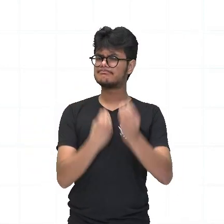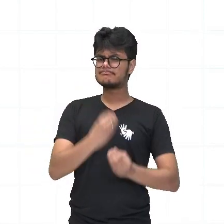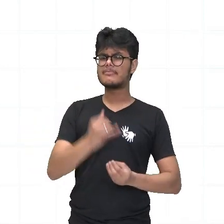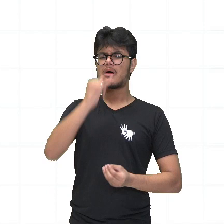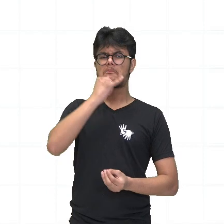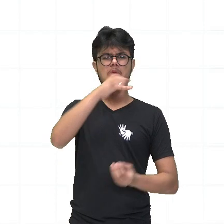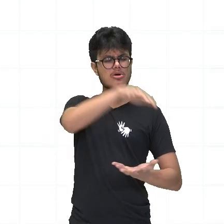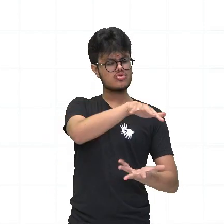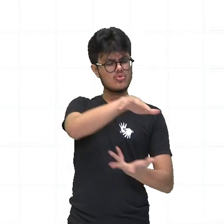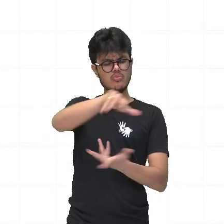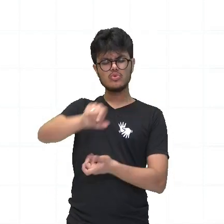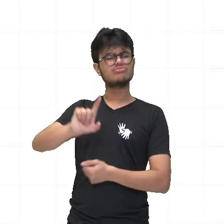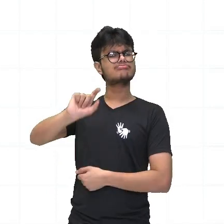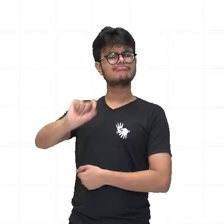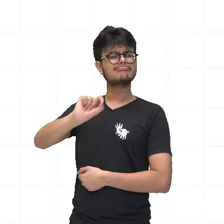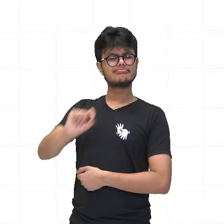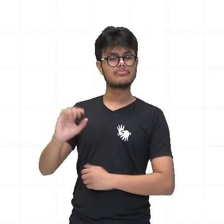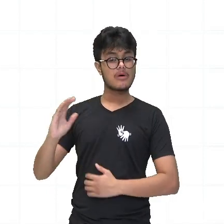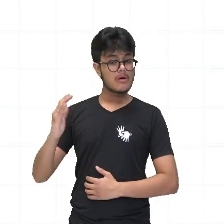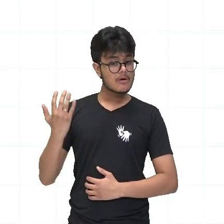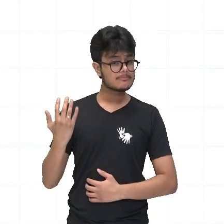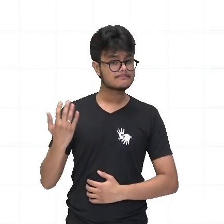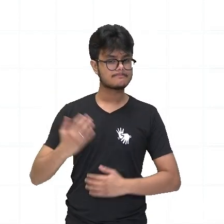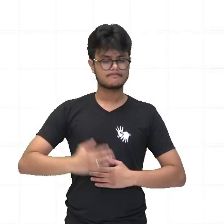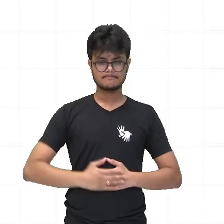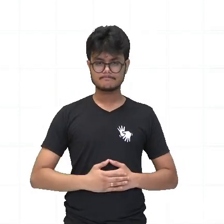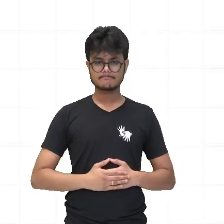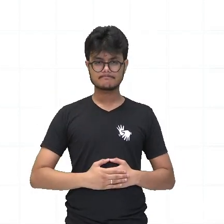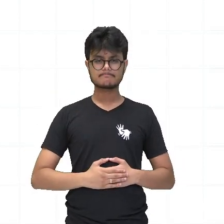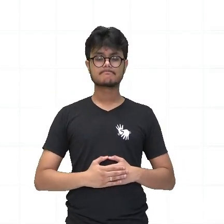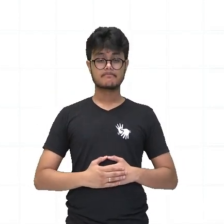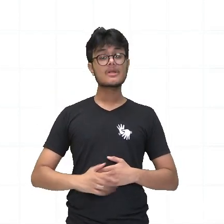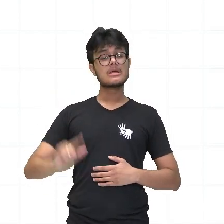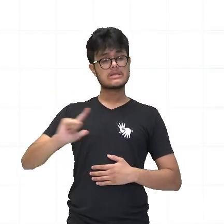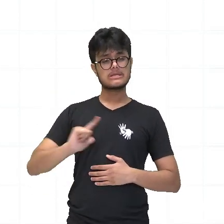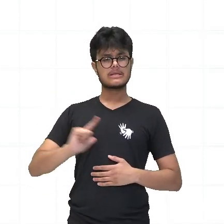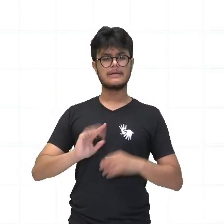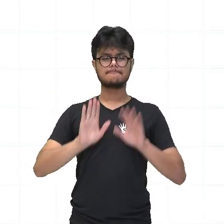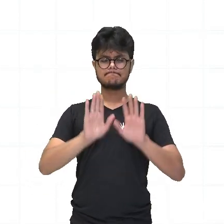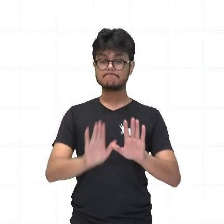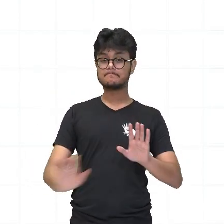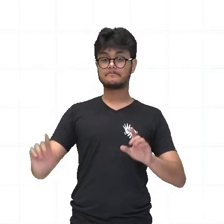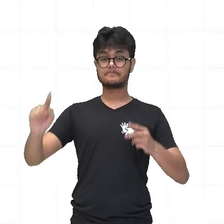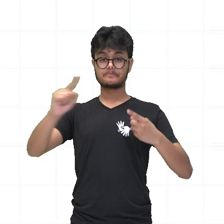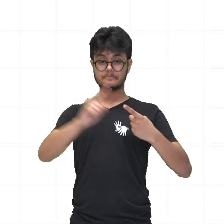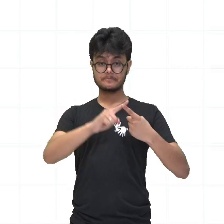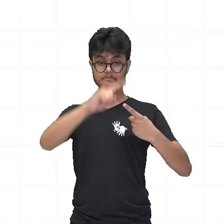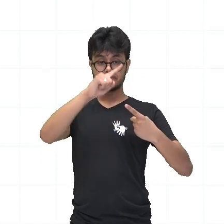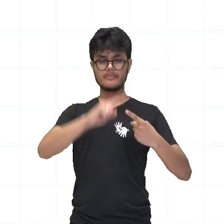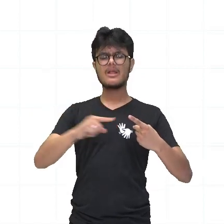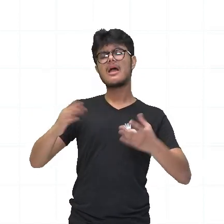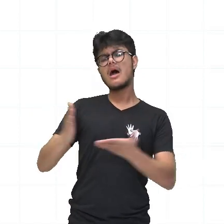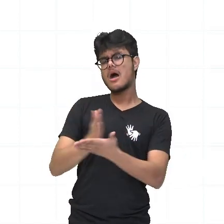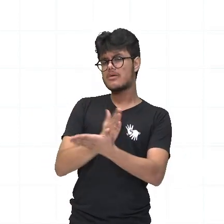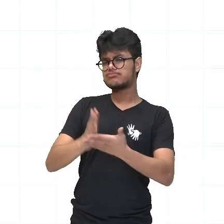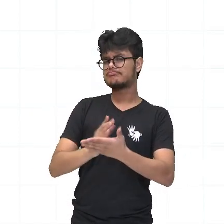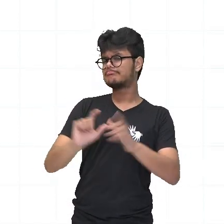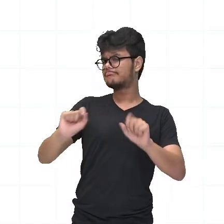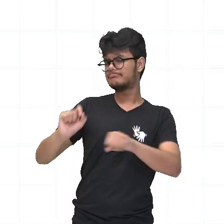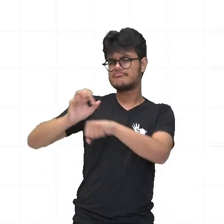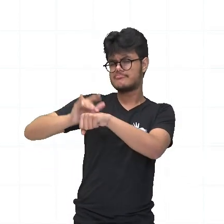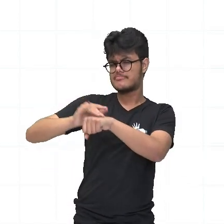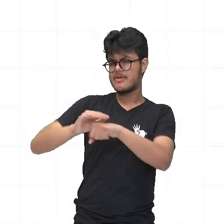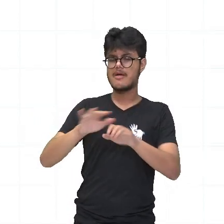temos conceitos específicos. Vejam aí que a ocorrência das doenças pelo mundo, elas podem ser um